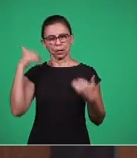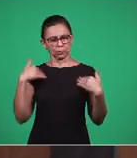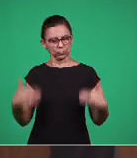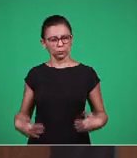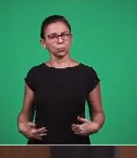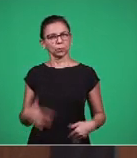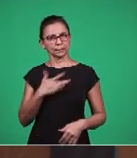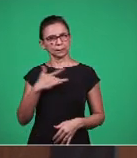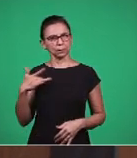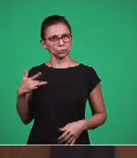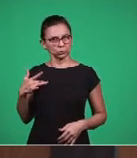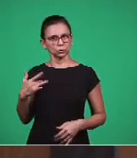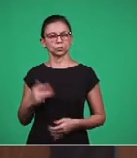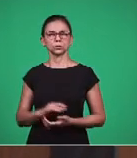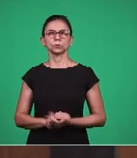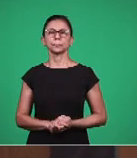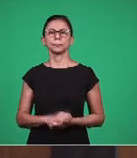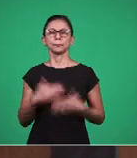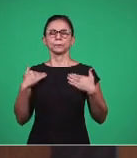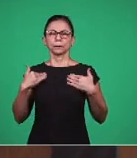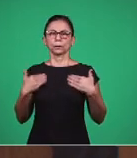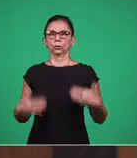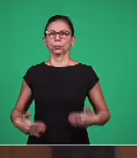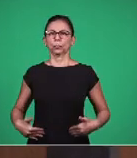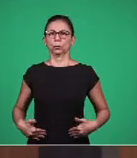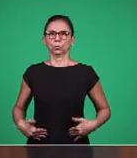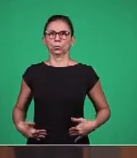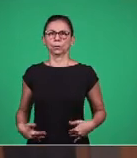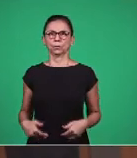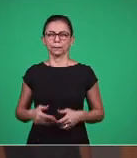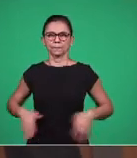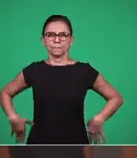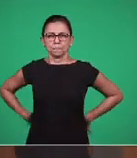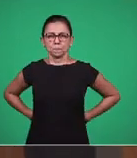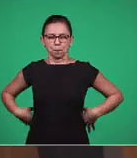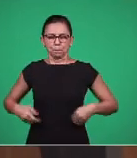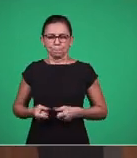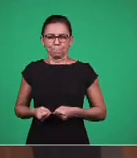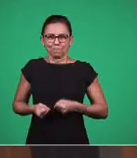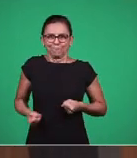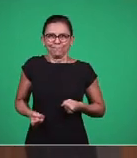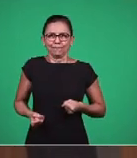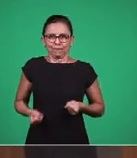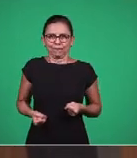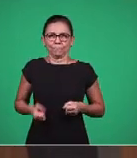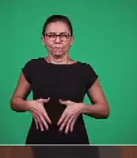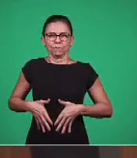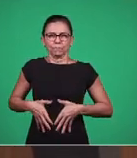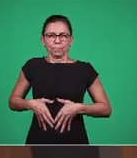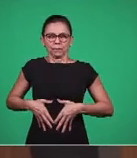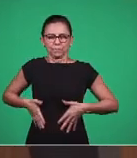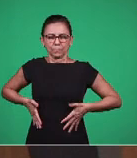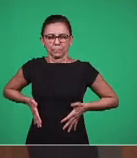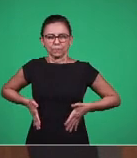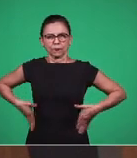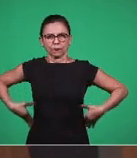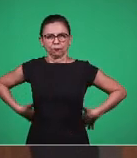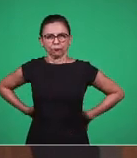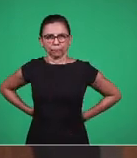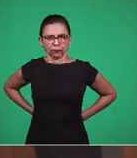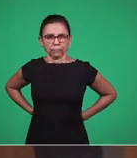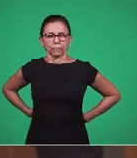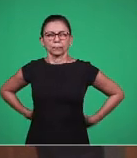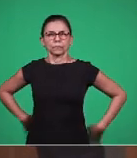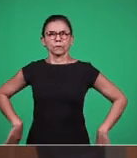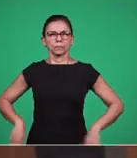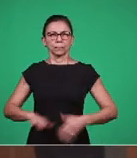que o corpo esteja bem posicionado a ponto de estar dentro